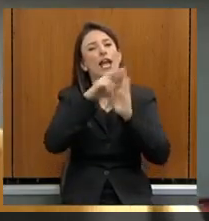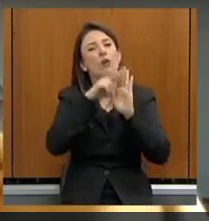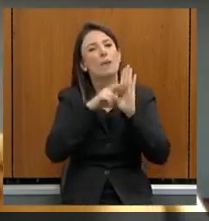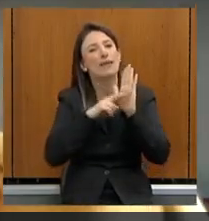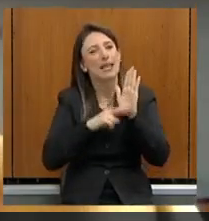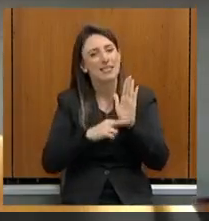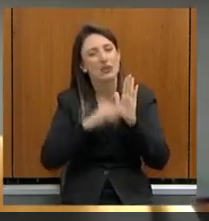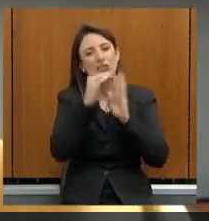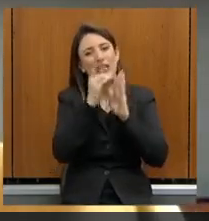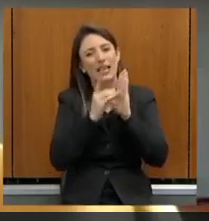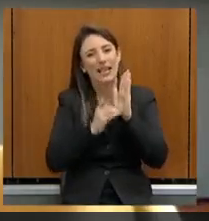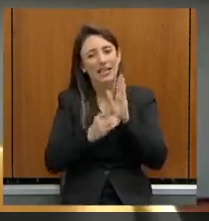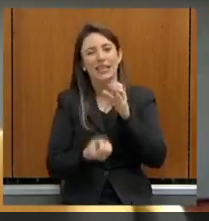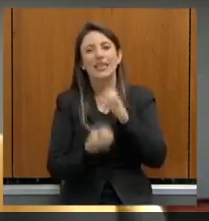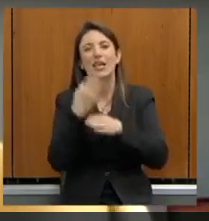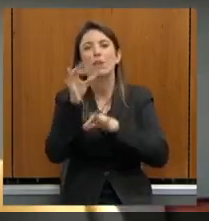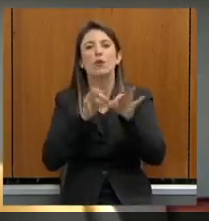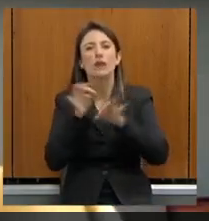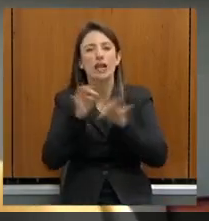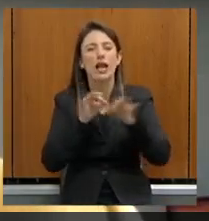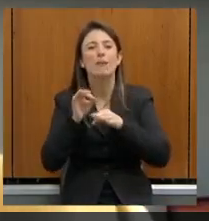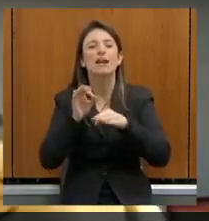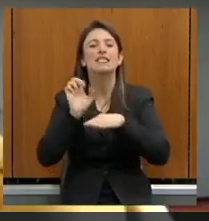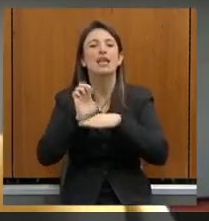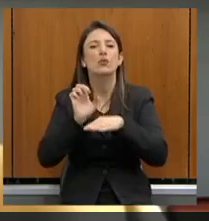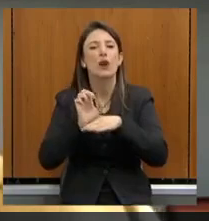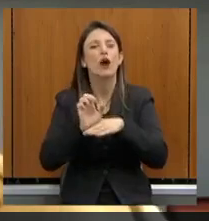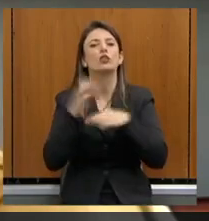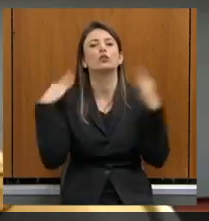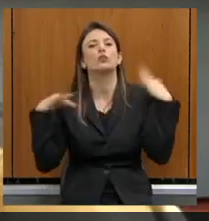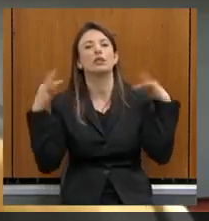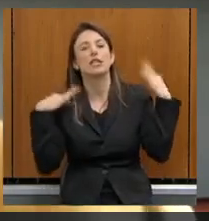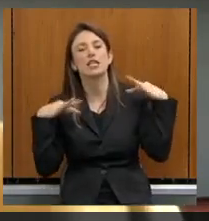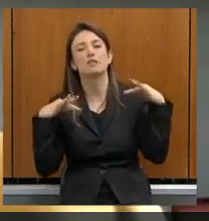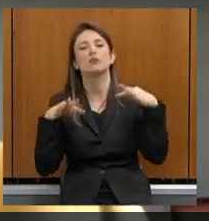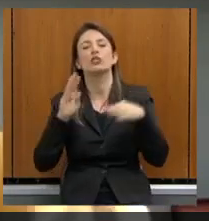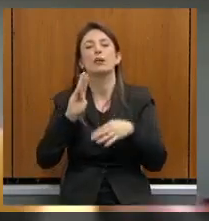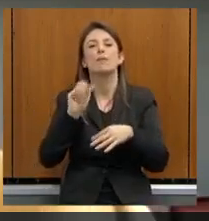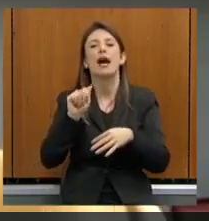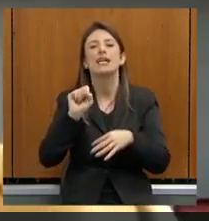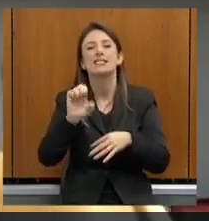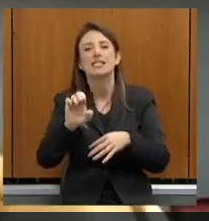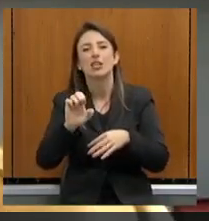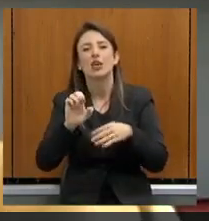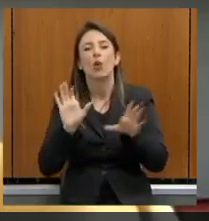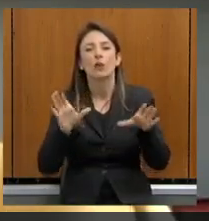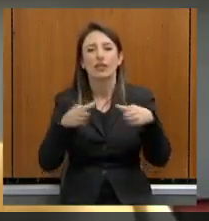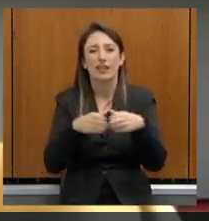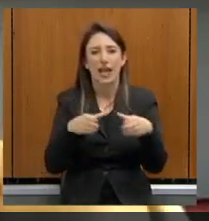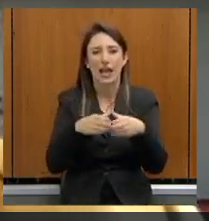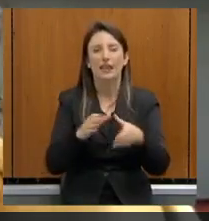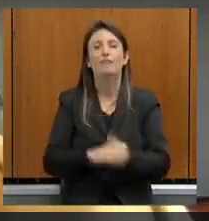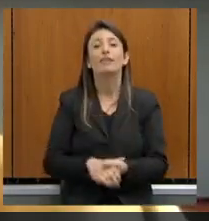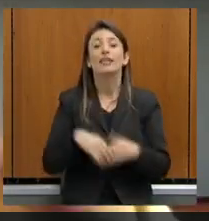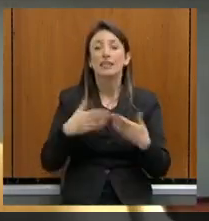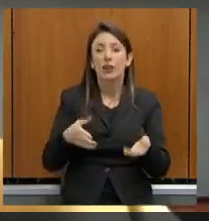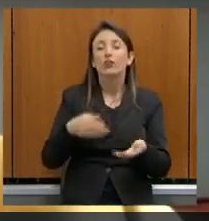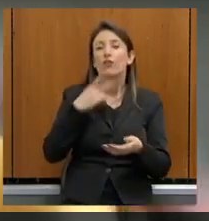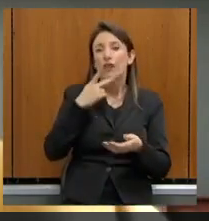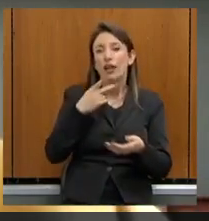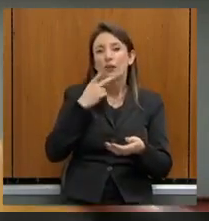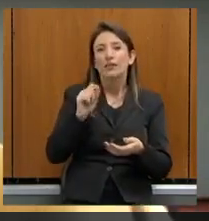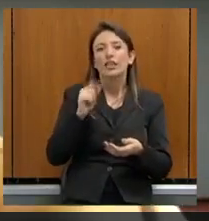estadual de turismo de base comunitária. Olha só, há muitos anos eu falo disso, eu falo da cozinha, eu falava gastronomia, mas